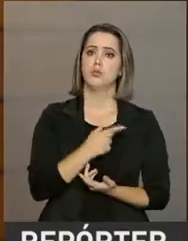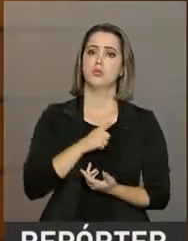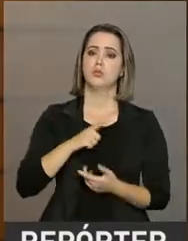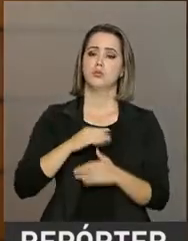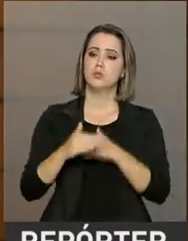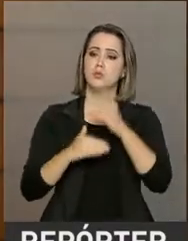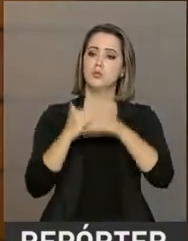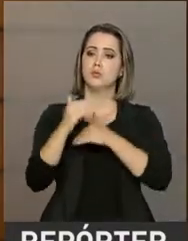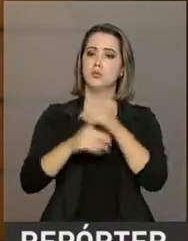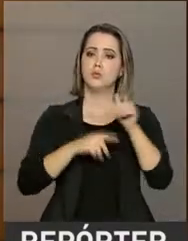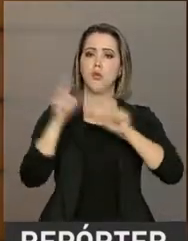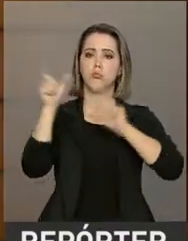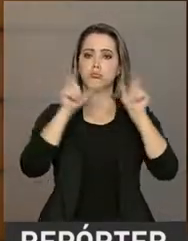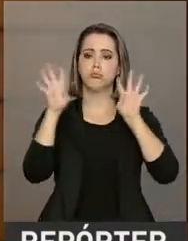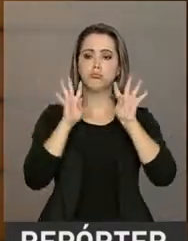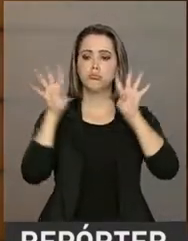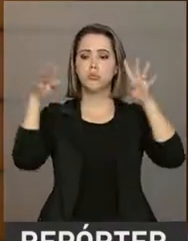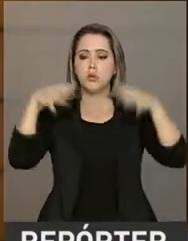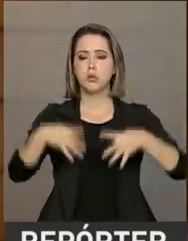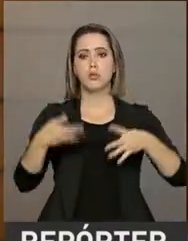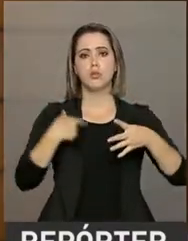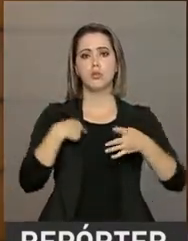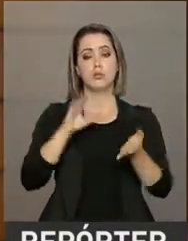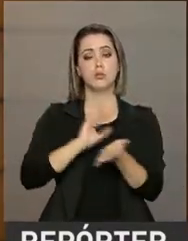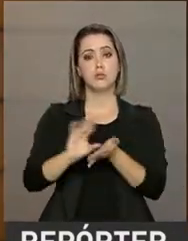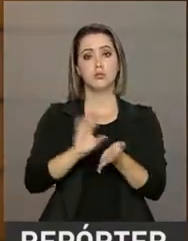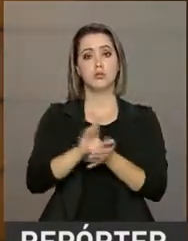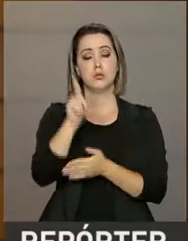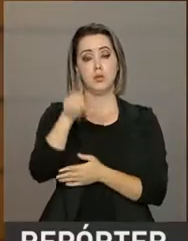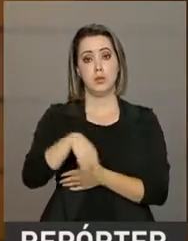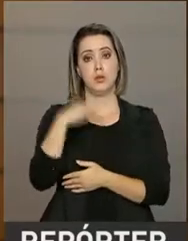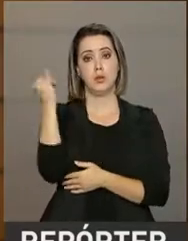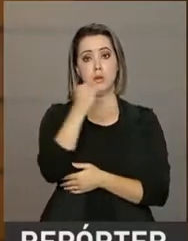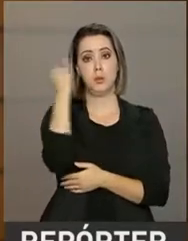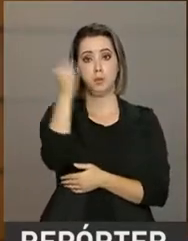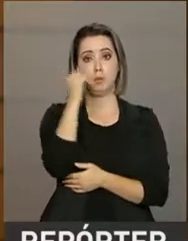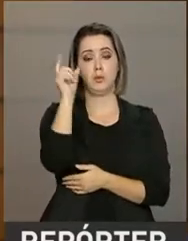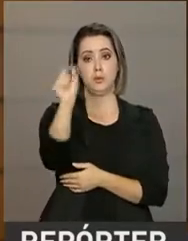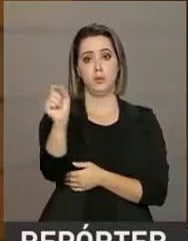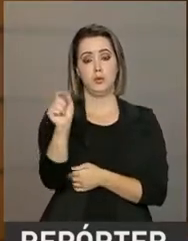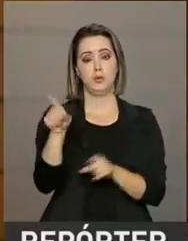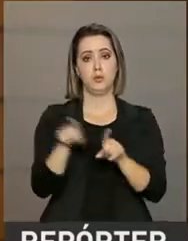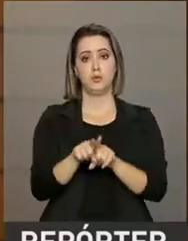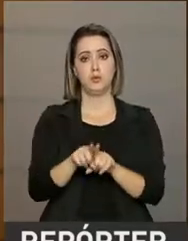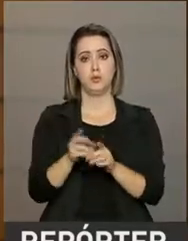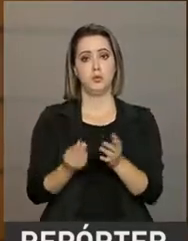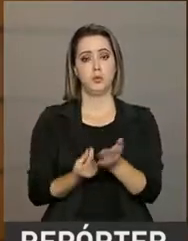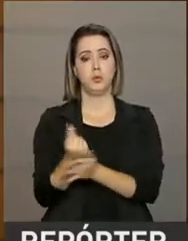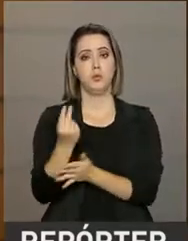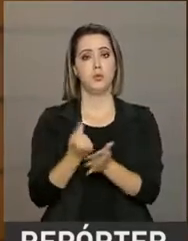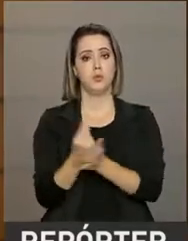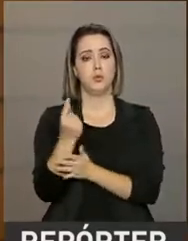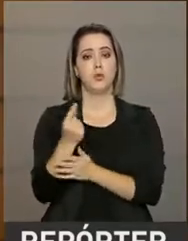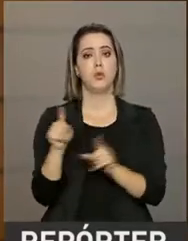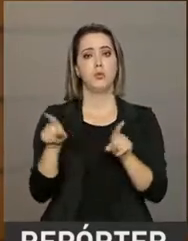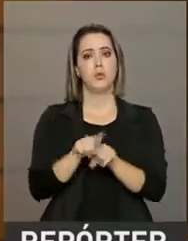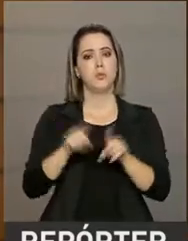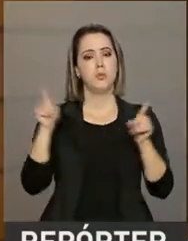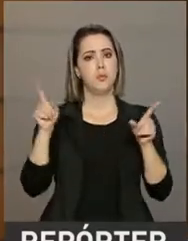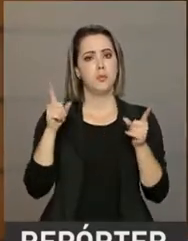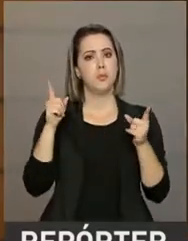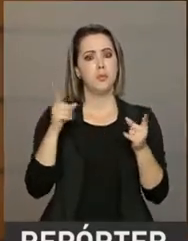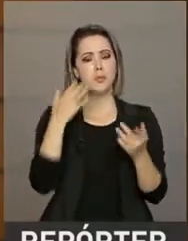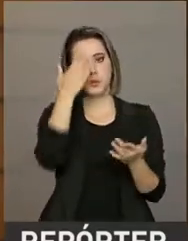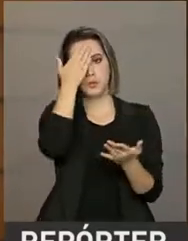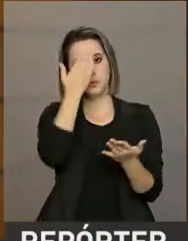crescente atração de investimentos estrangeiros que são muito importantes não apenas que o volume de recursos a copa mas pela evidente de